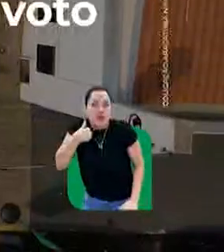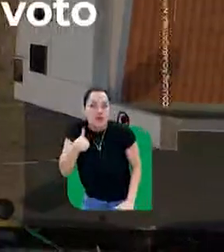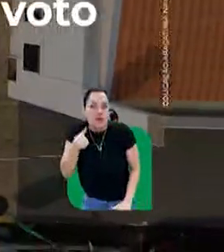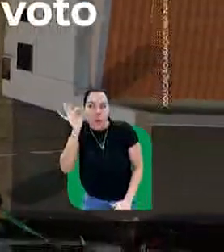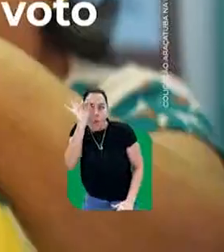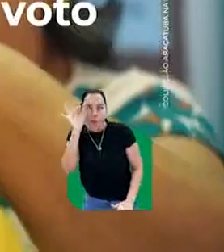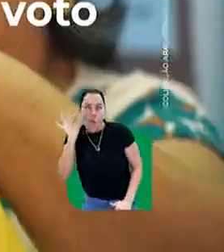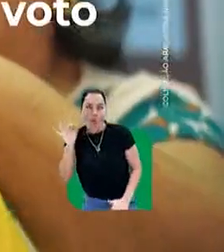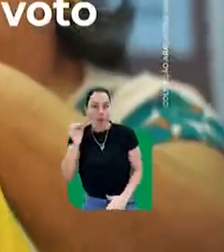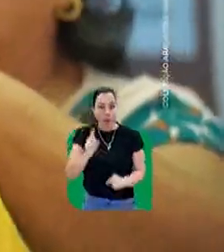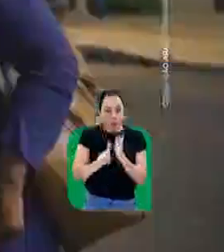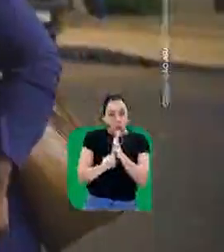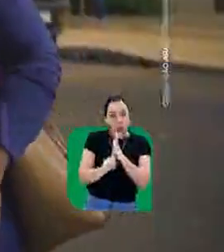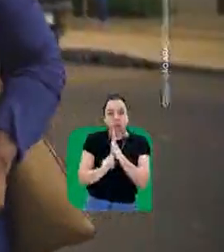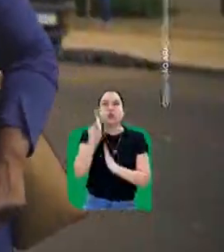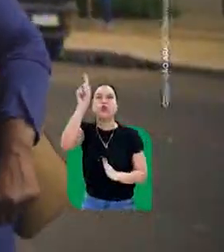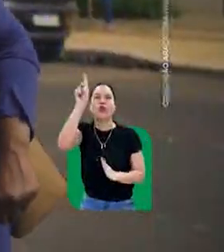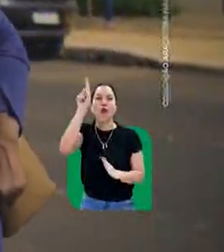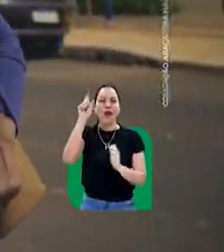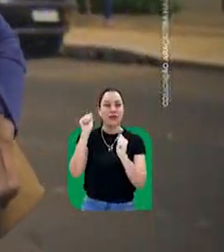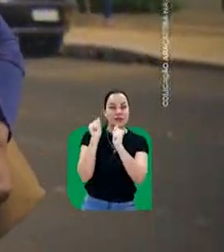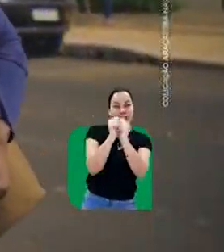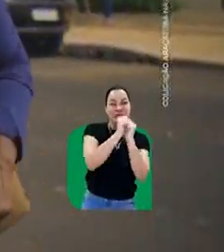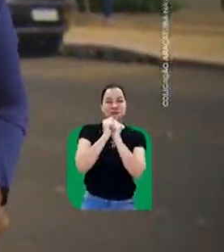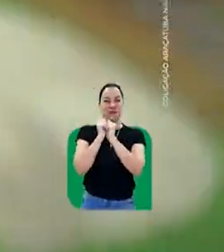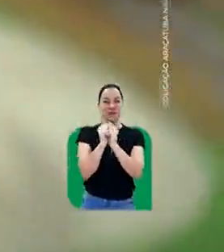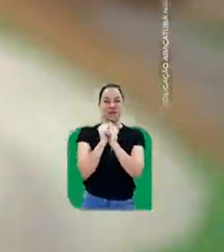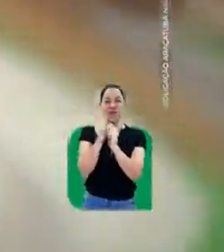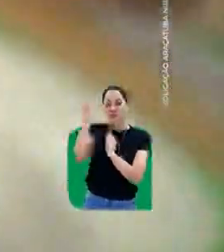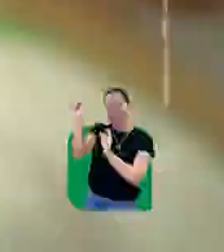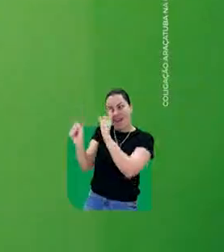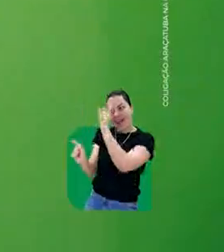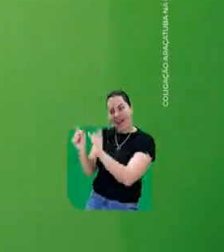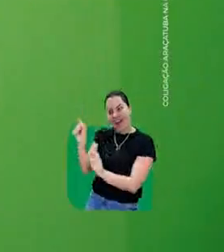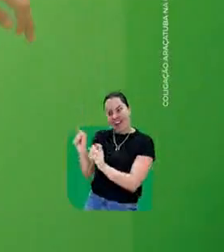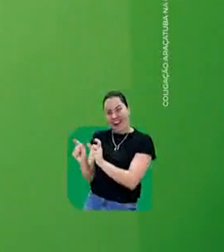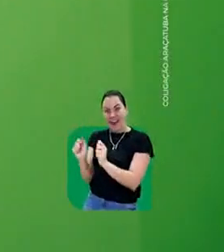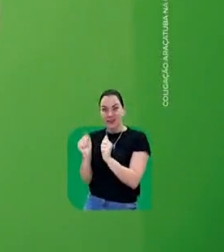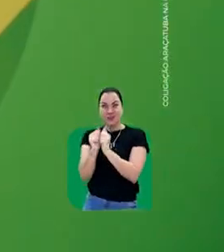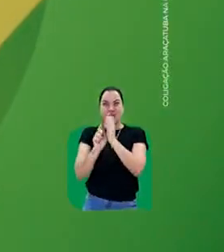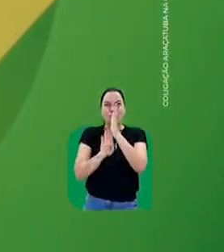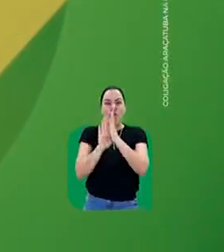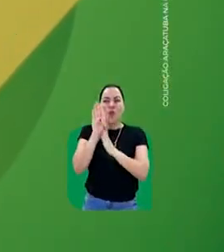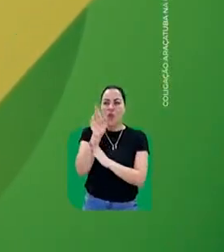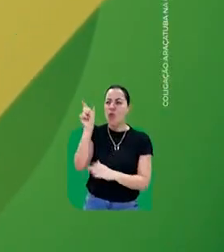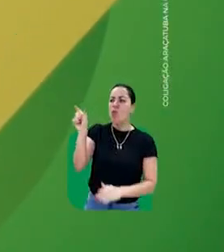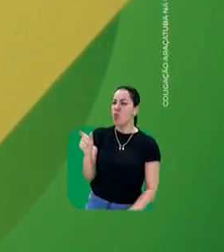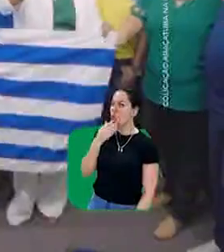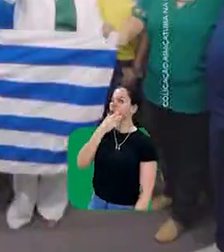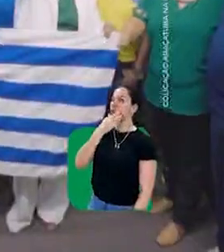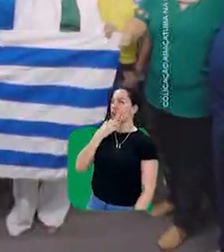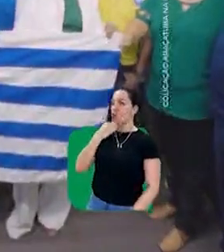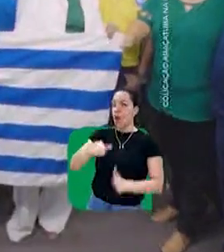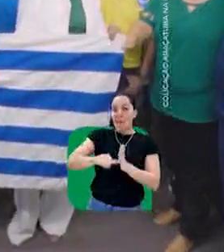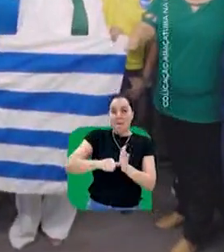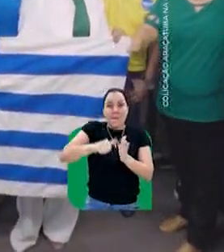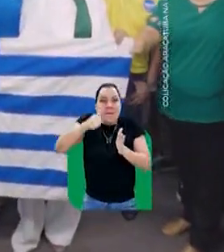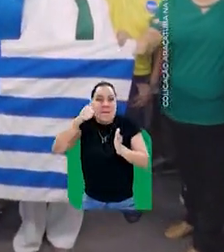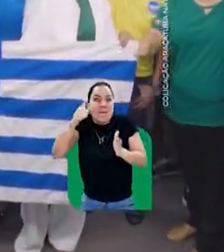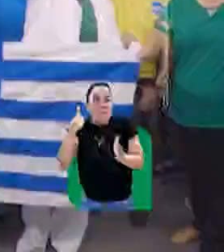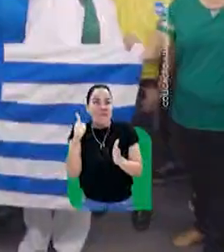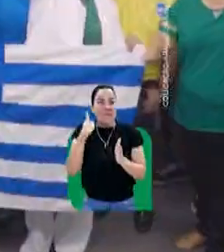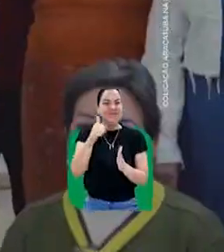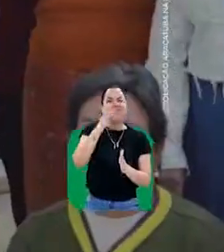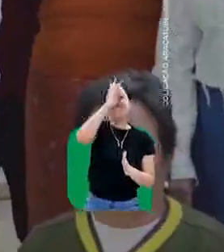de voto foguete disparou e com ele vem a mudança que a nossa cidade tanto espera o homem está na